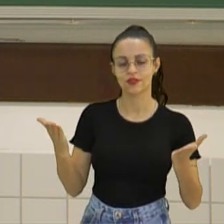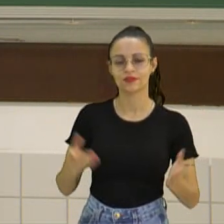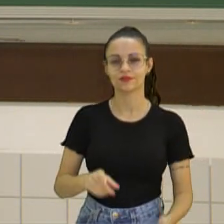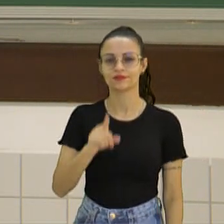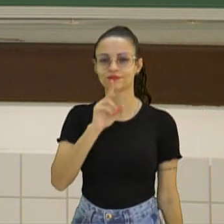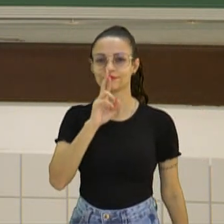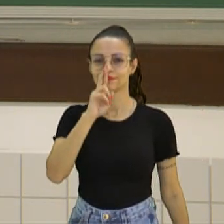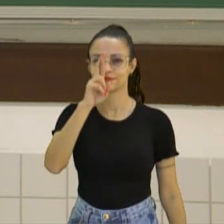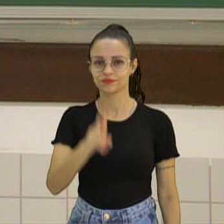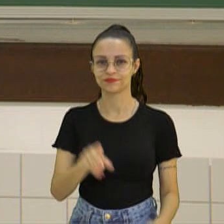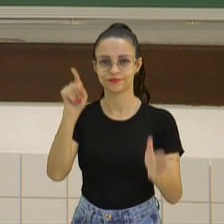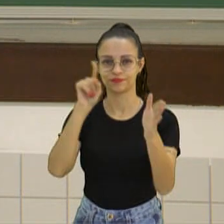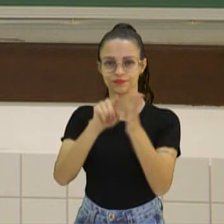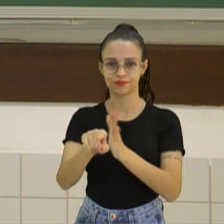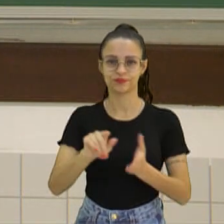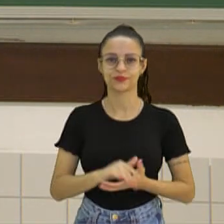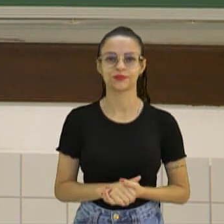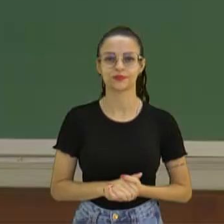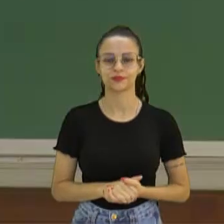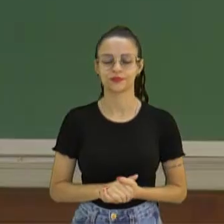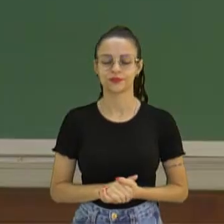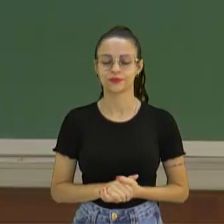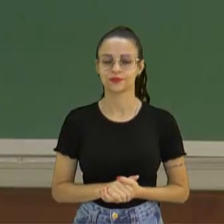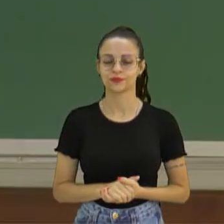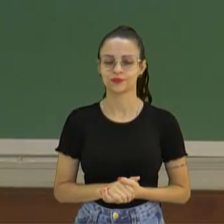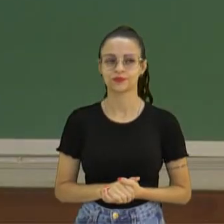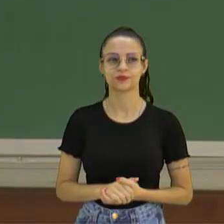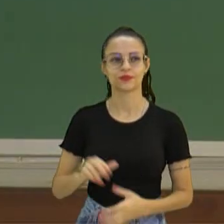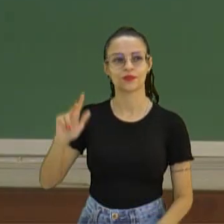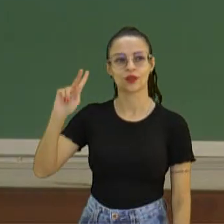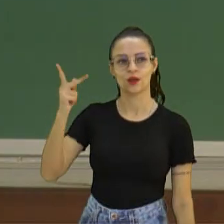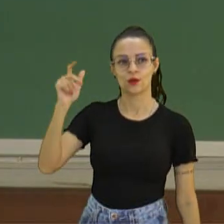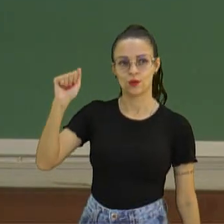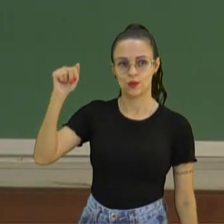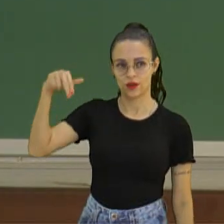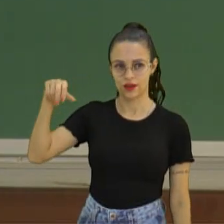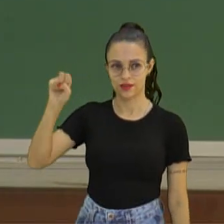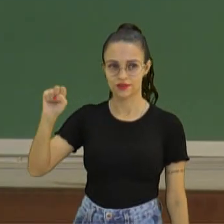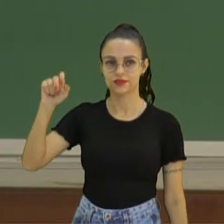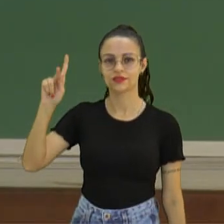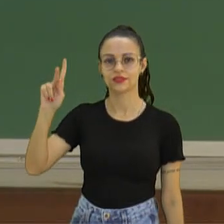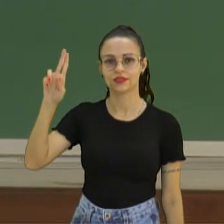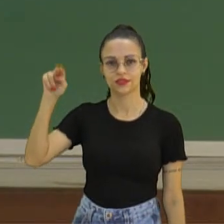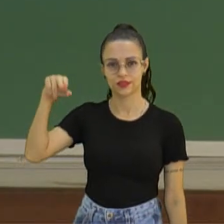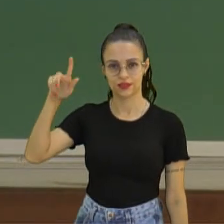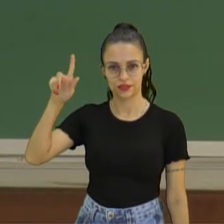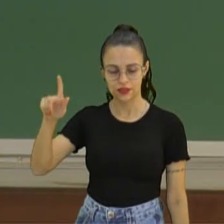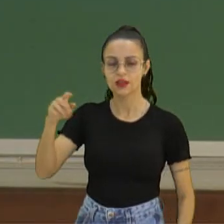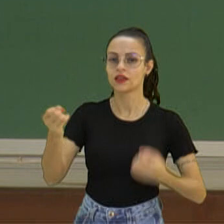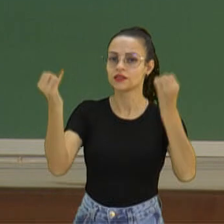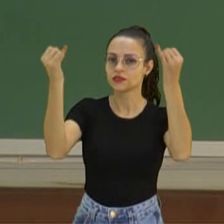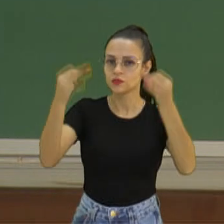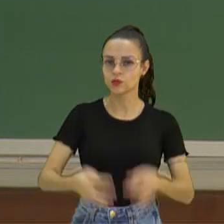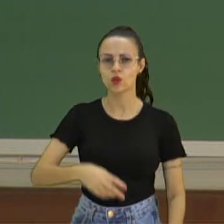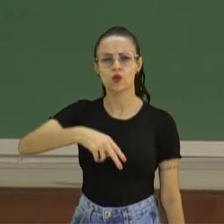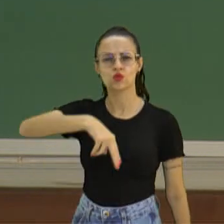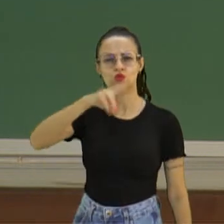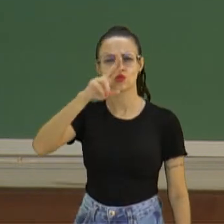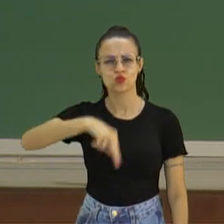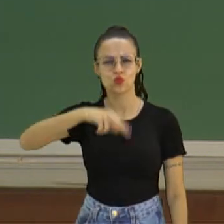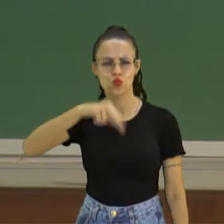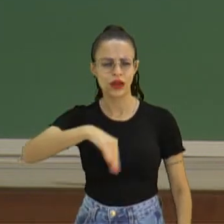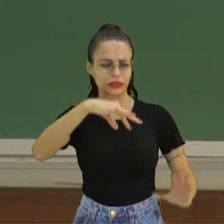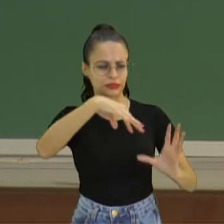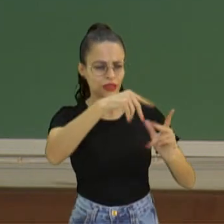vamos responder um quiz bom o Husky teólogo filósofo Hang disse que nunca haveria